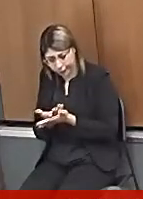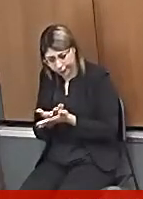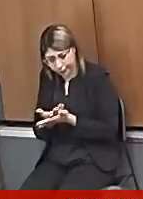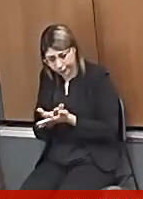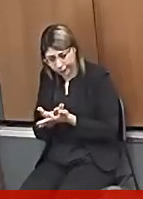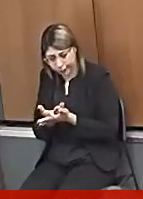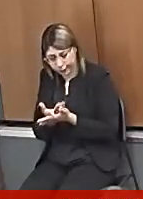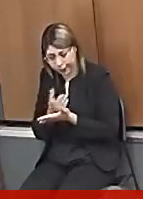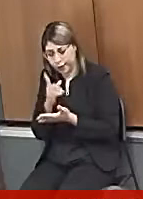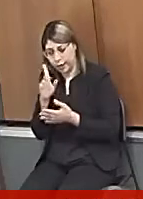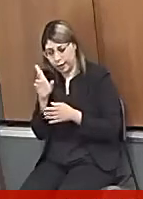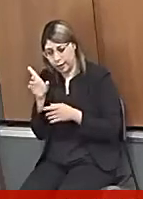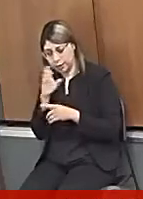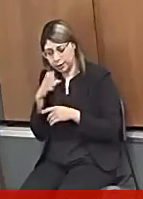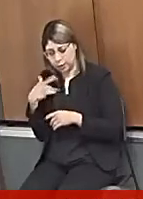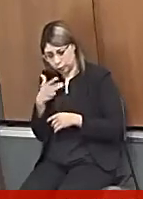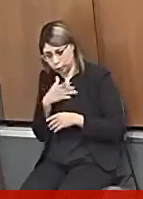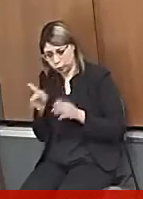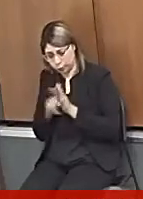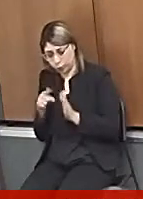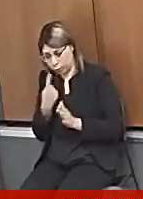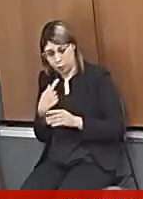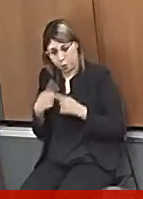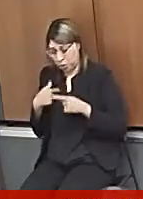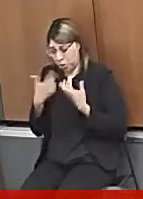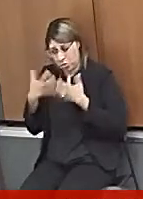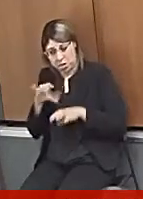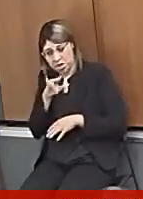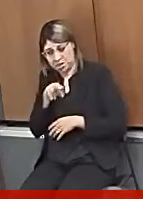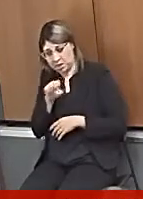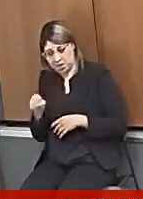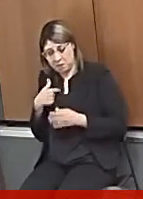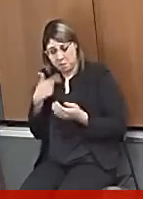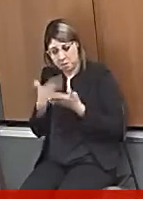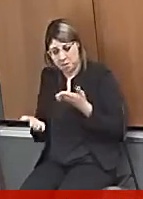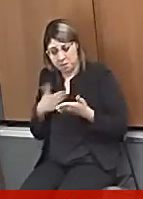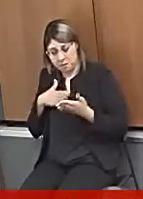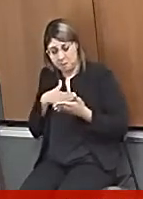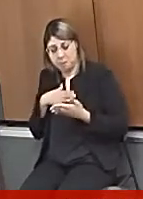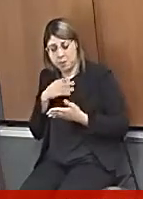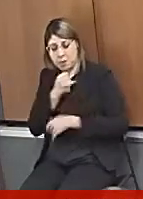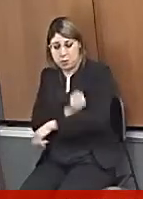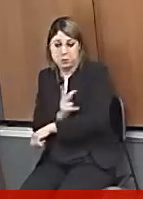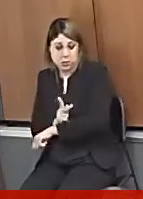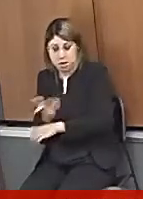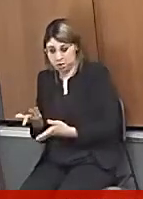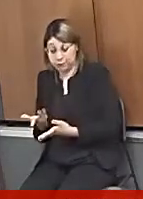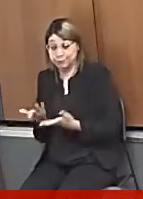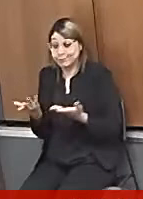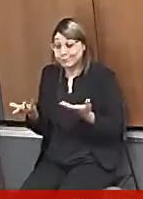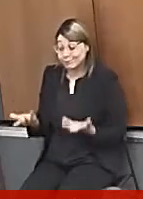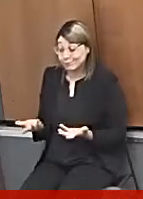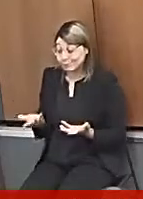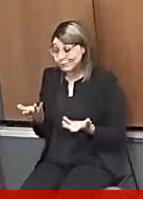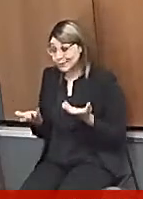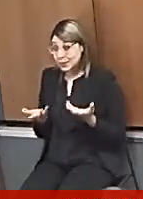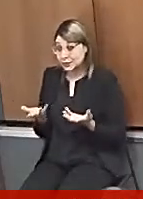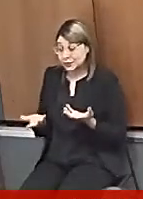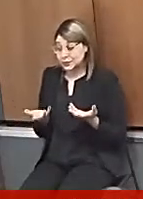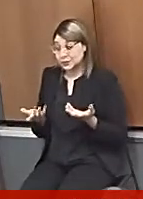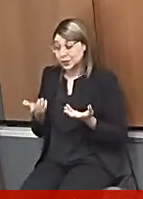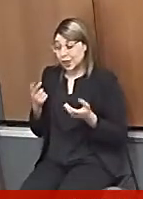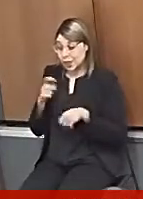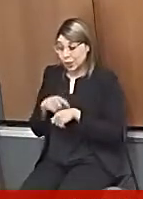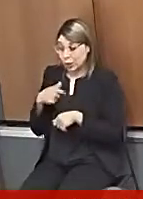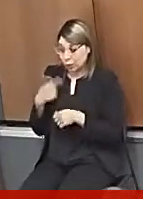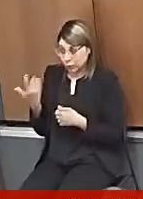plano de saúde porque eu não quero que o inss perda meu plano de saúde do ipsemg então quando eu fui